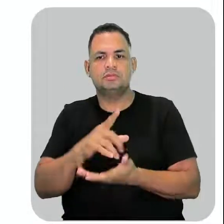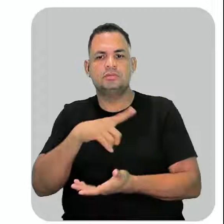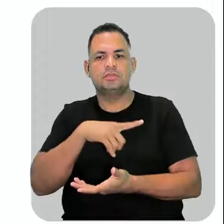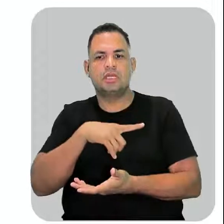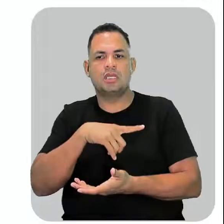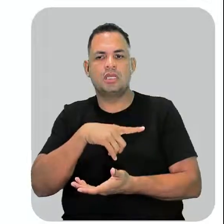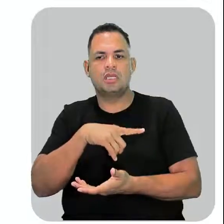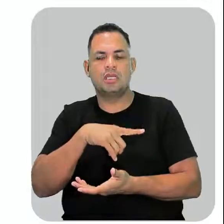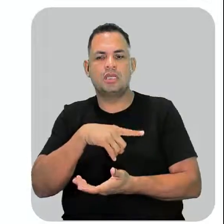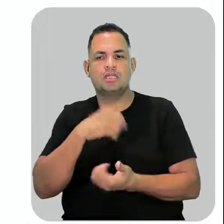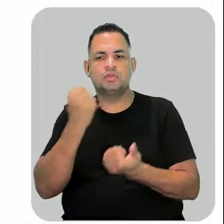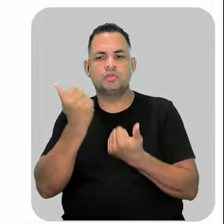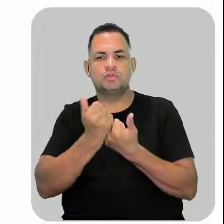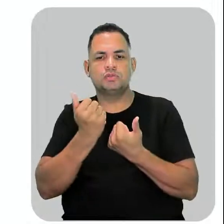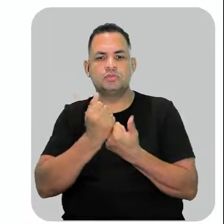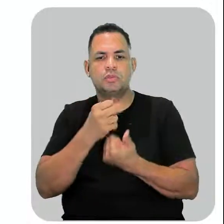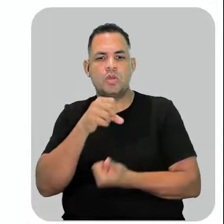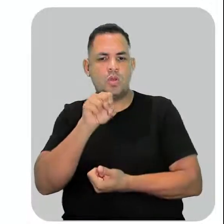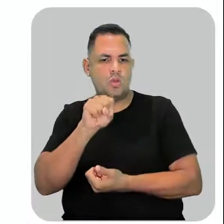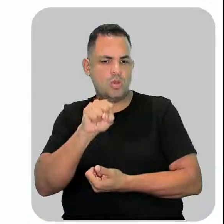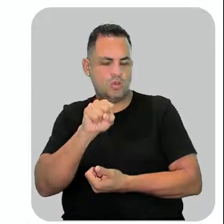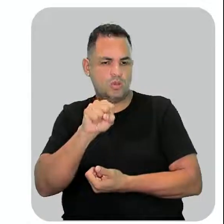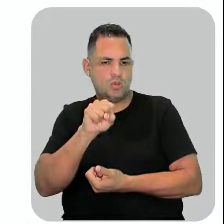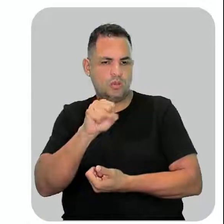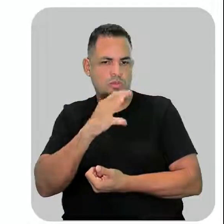substituir por 8. Então, vai ficar